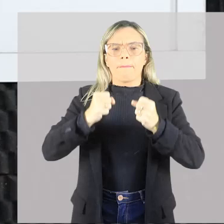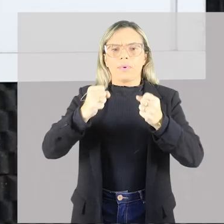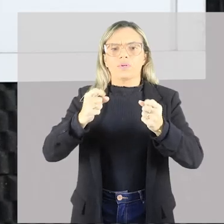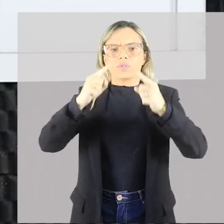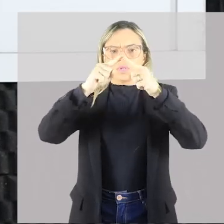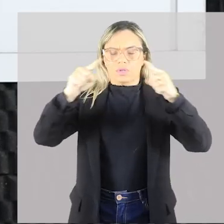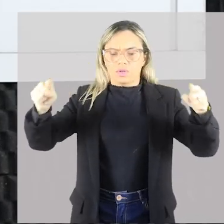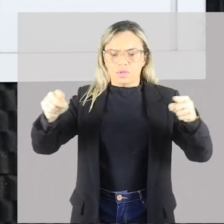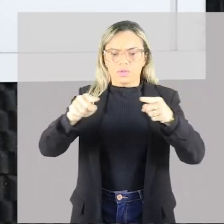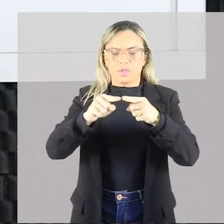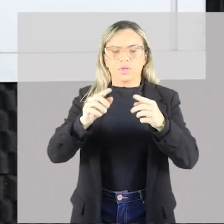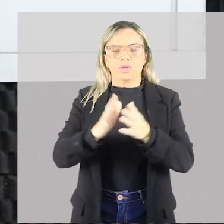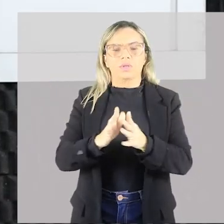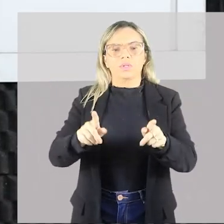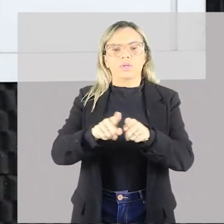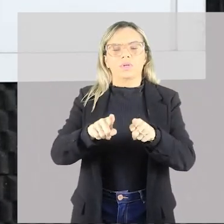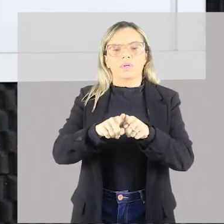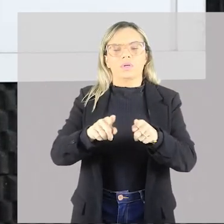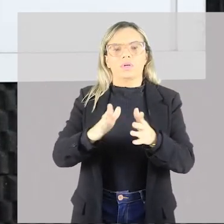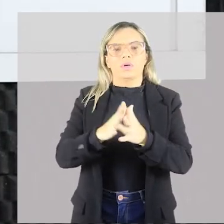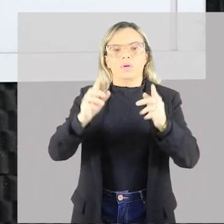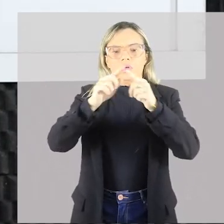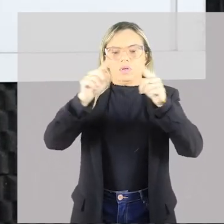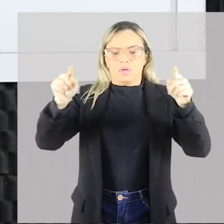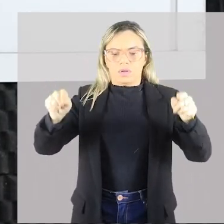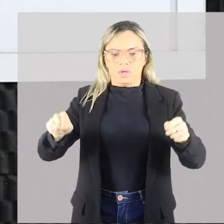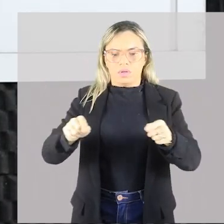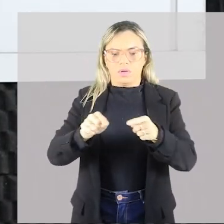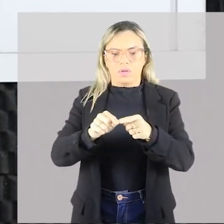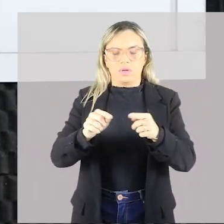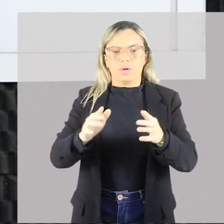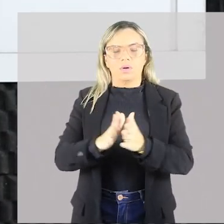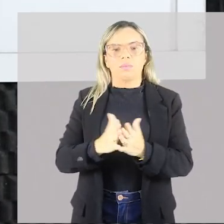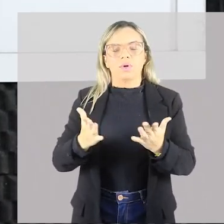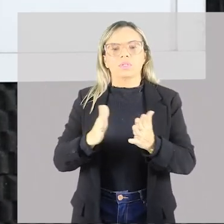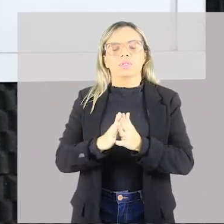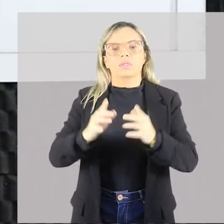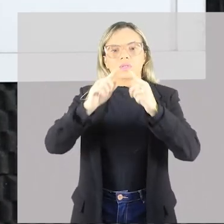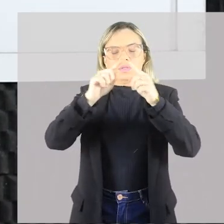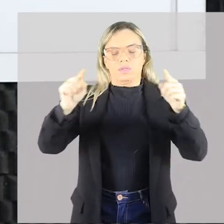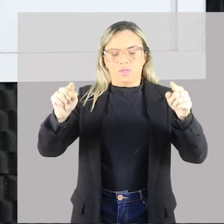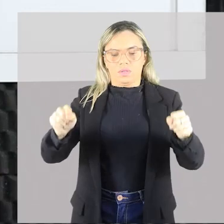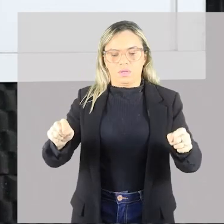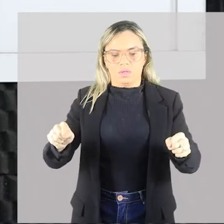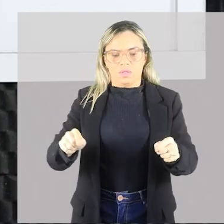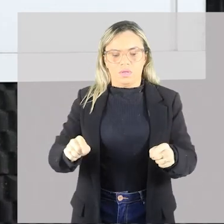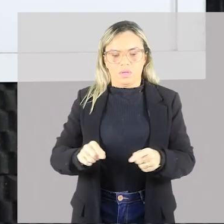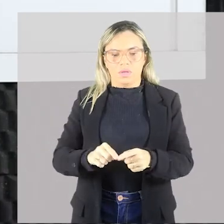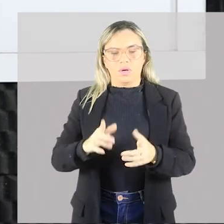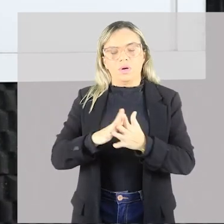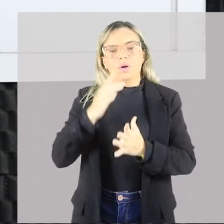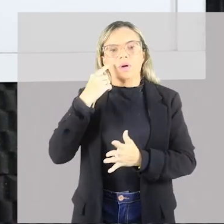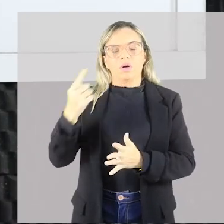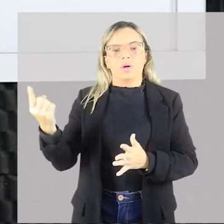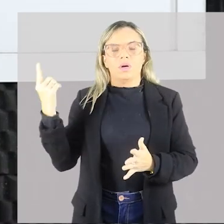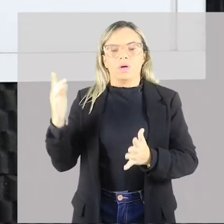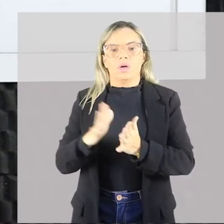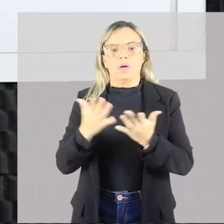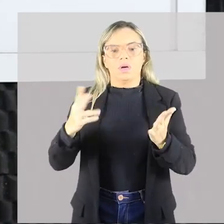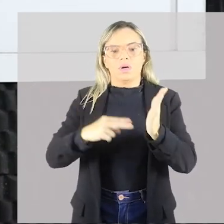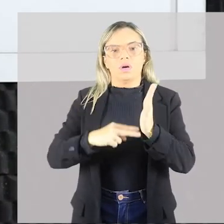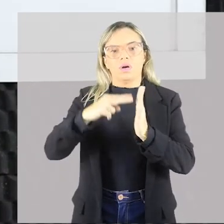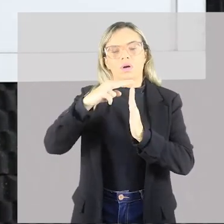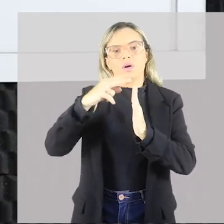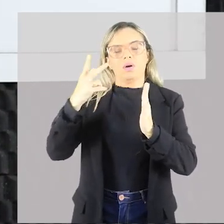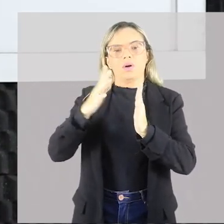ser um quadrado, pode ser um hexágono, inclusive é o polígono da base que dá nome ao prisma.